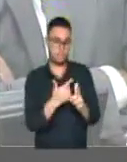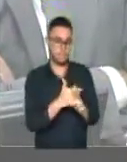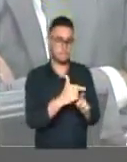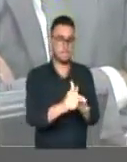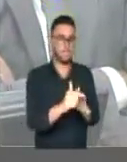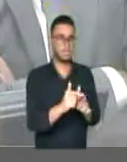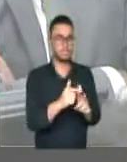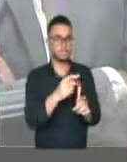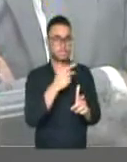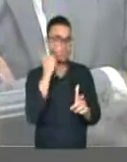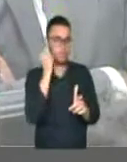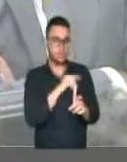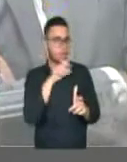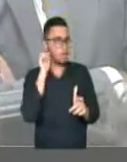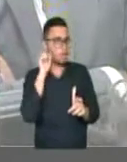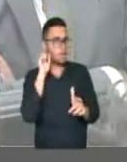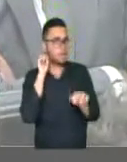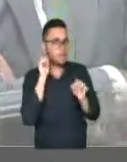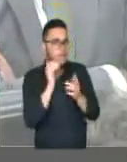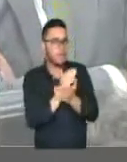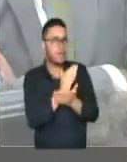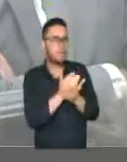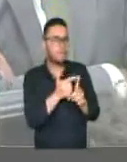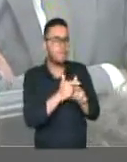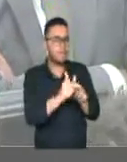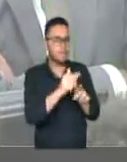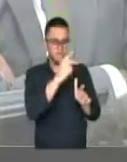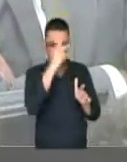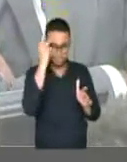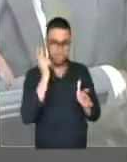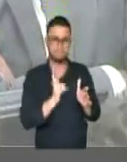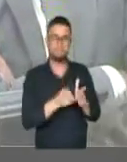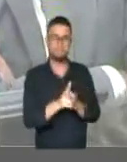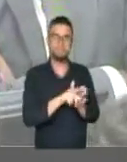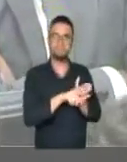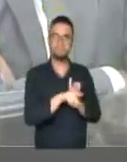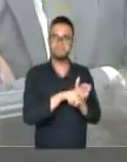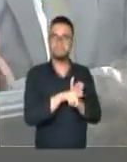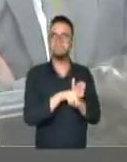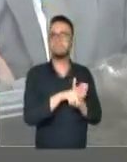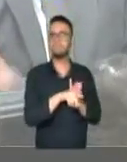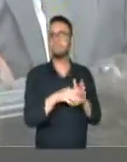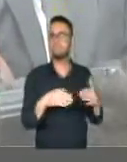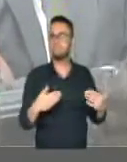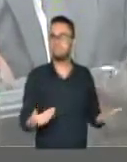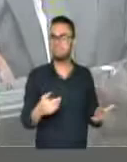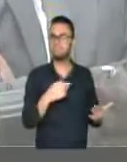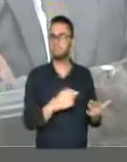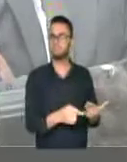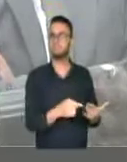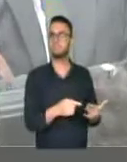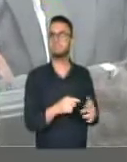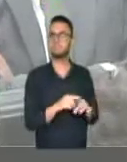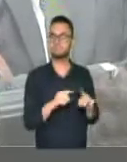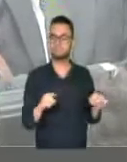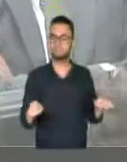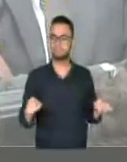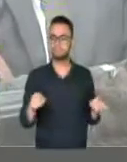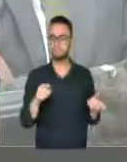dessas gravações estão sendo ainda examinadas, e isso é um repúdio